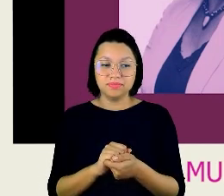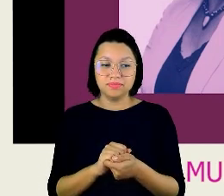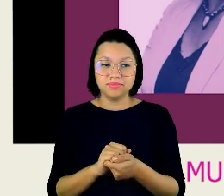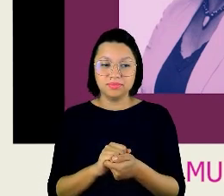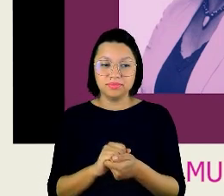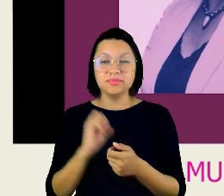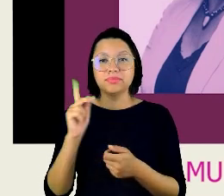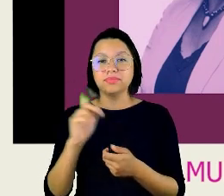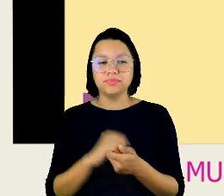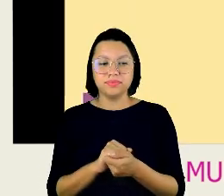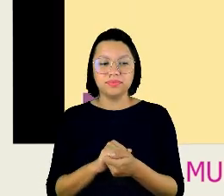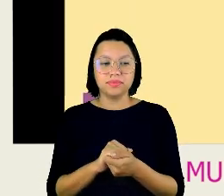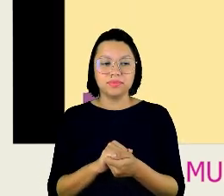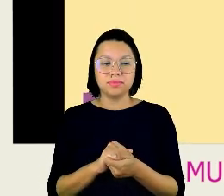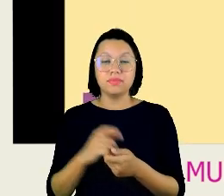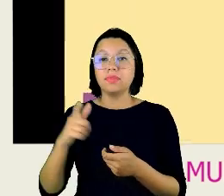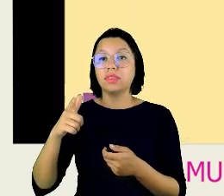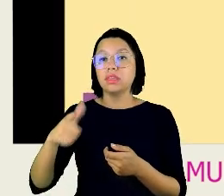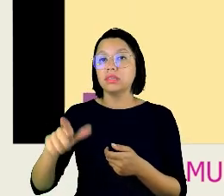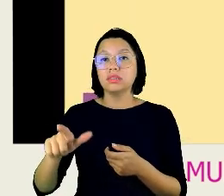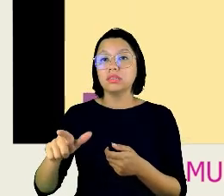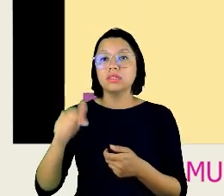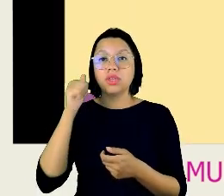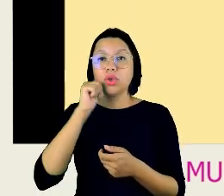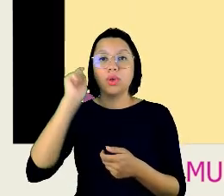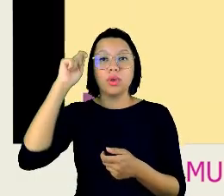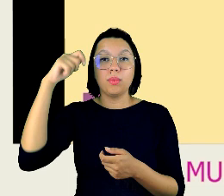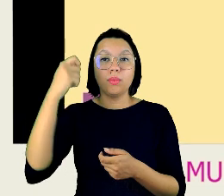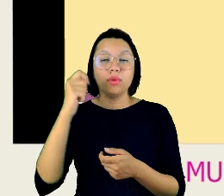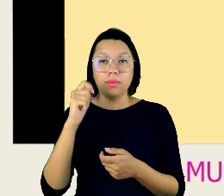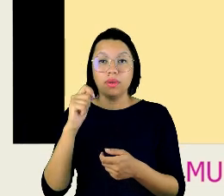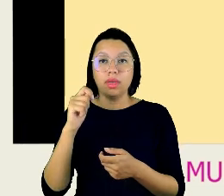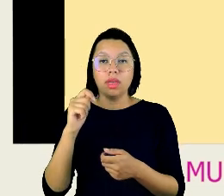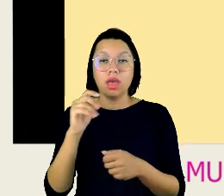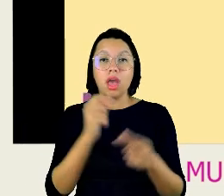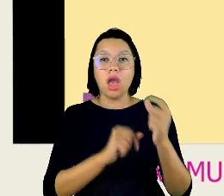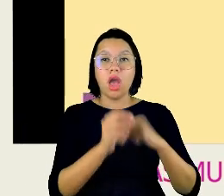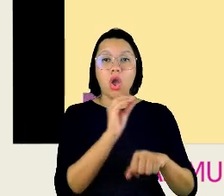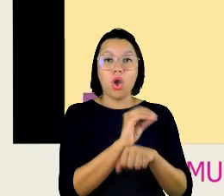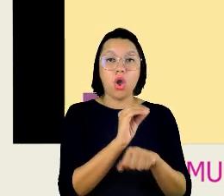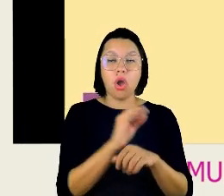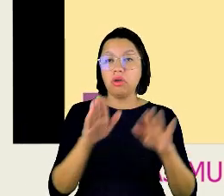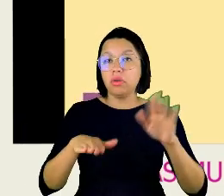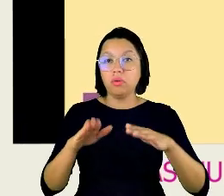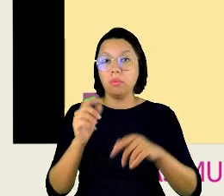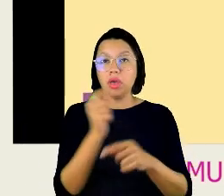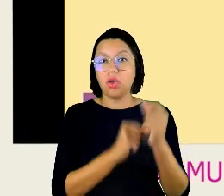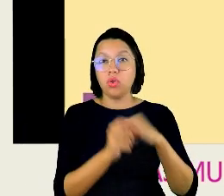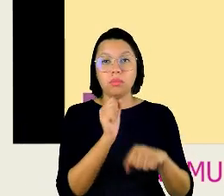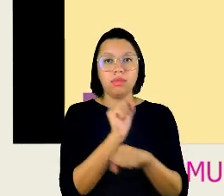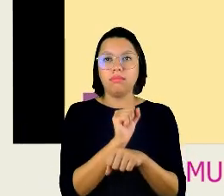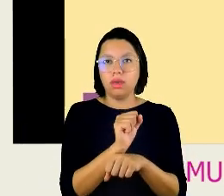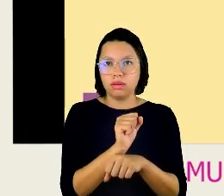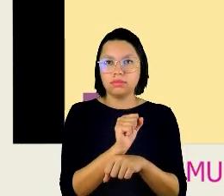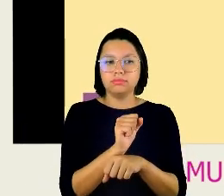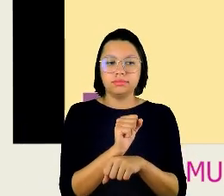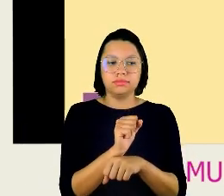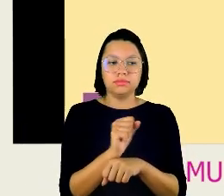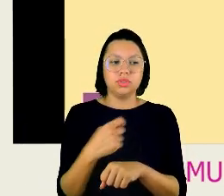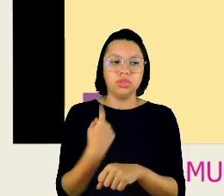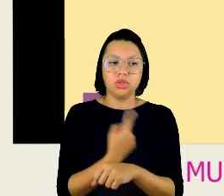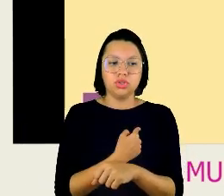Bom, sem a mulher negra, a economia do cuidado e qualquer economia, ela para, né?